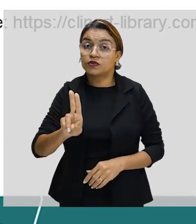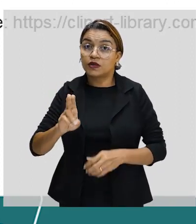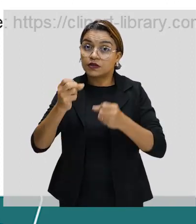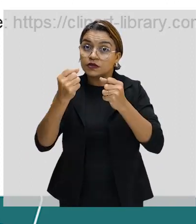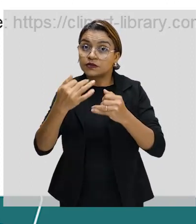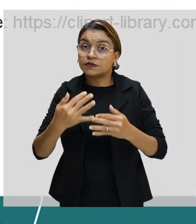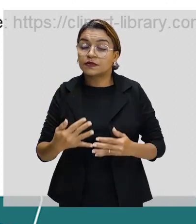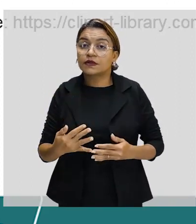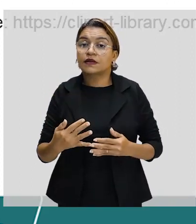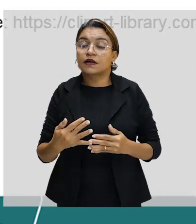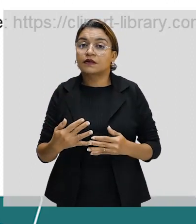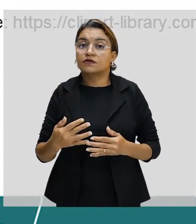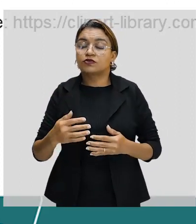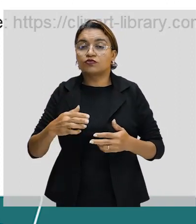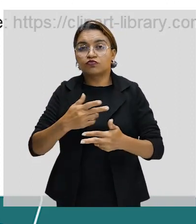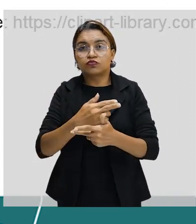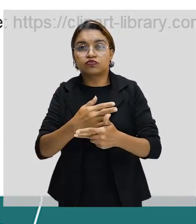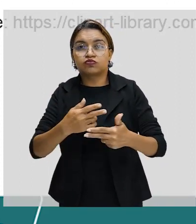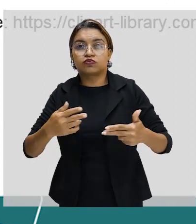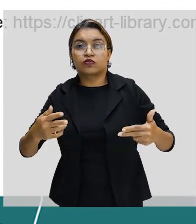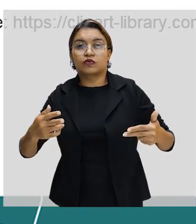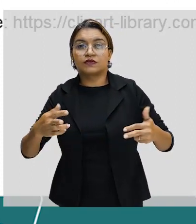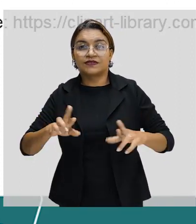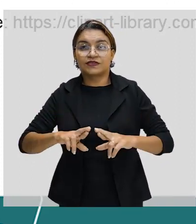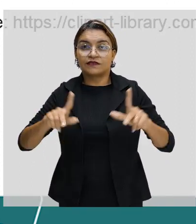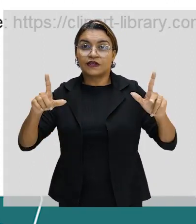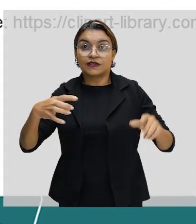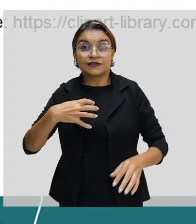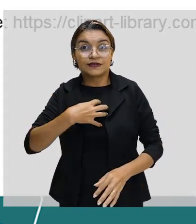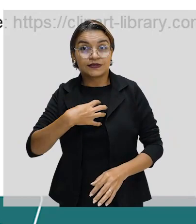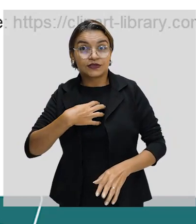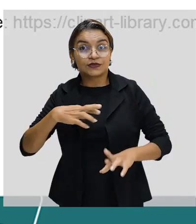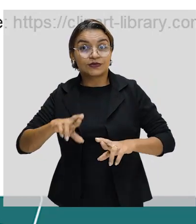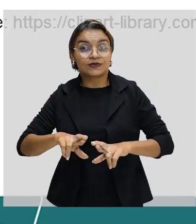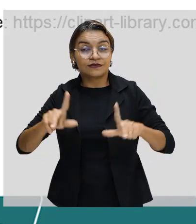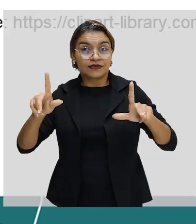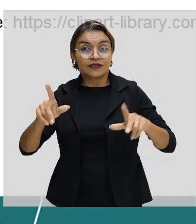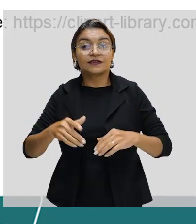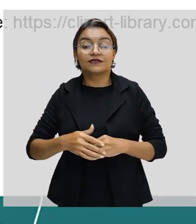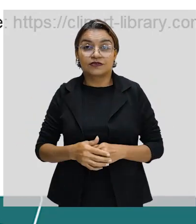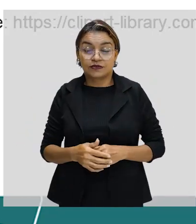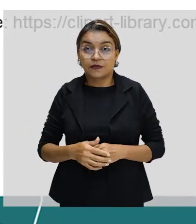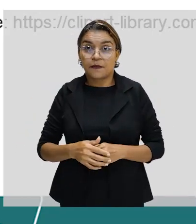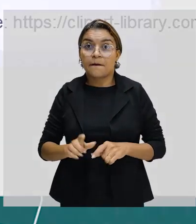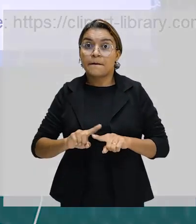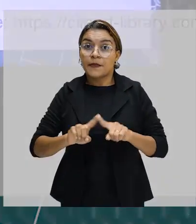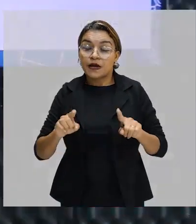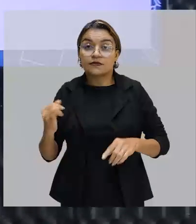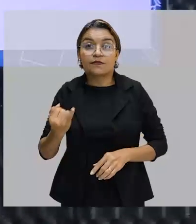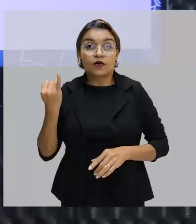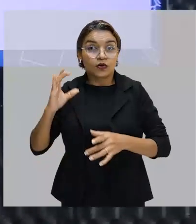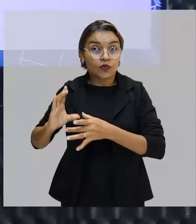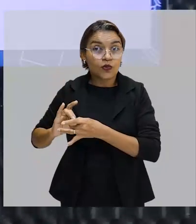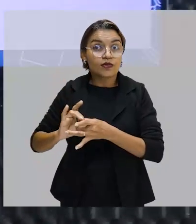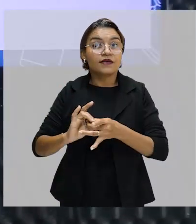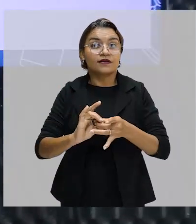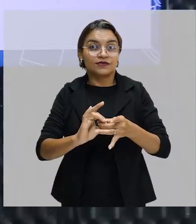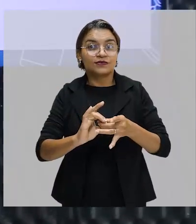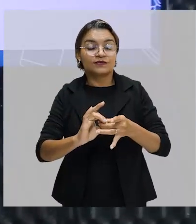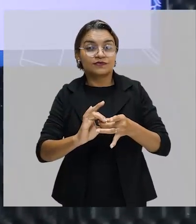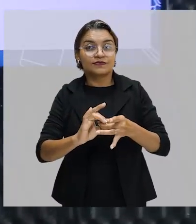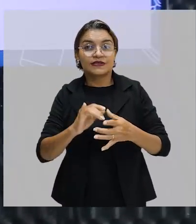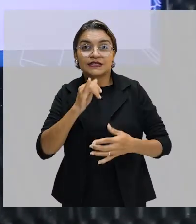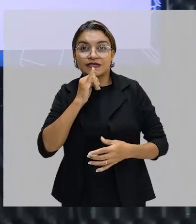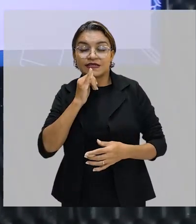de coisas diferentes, sentidos diferentes, considerando o contexto. Como eu mencionei na introdução,